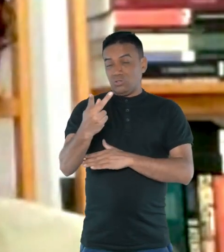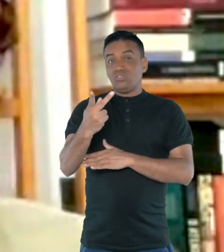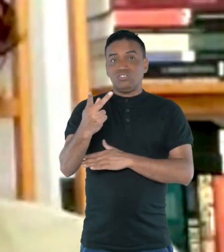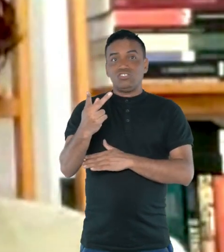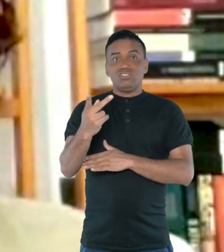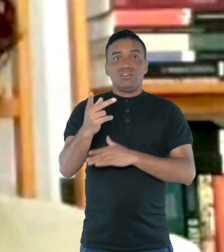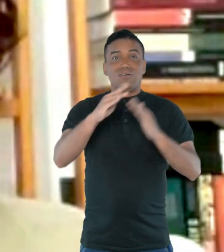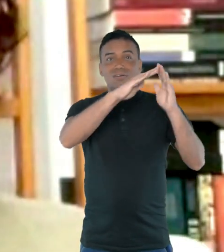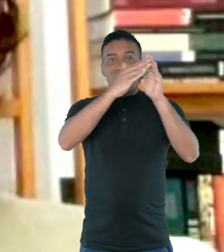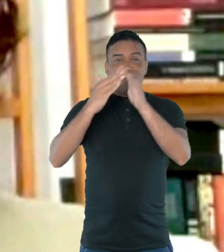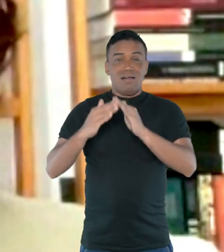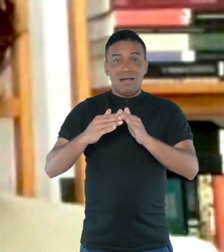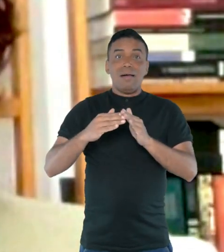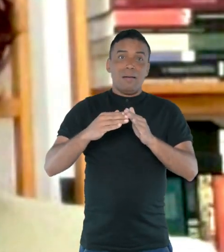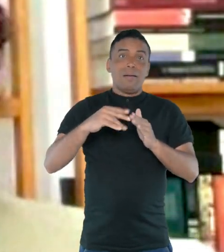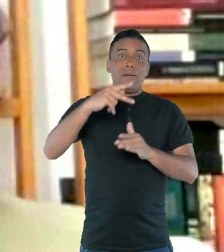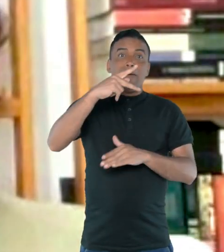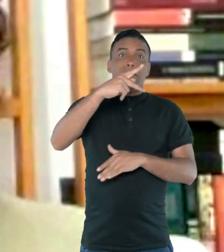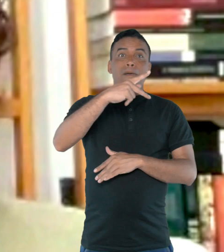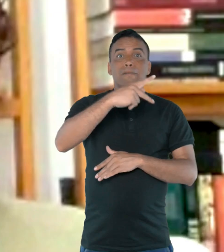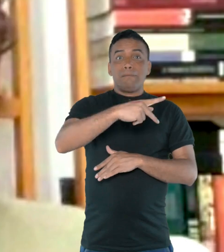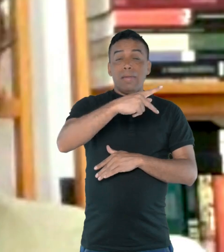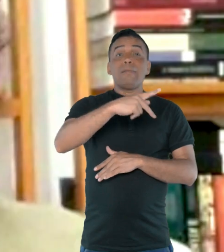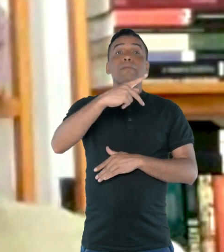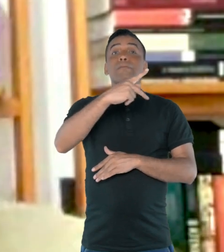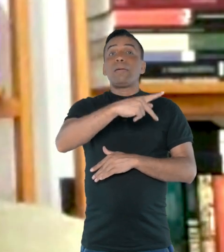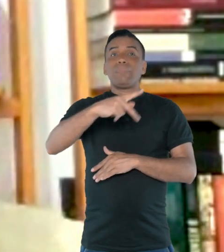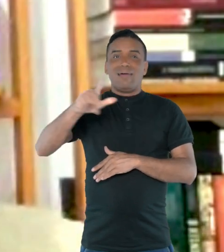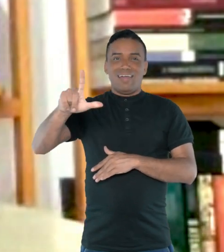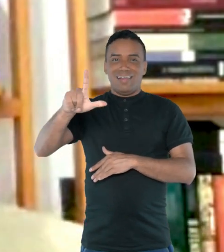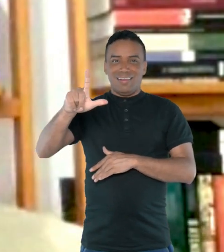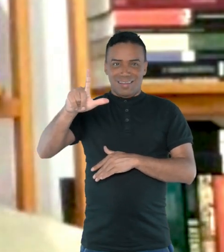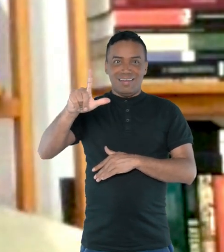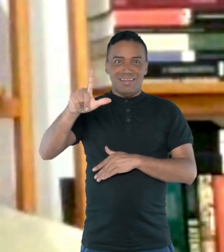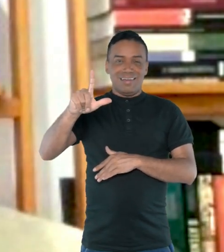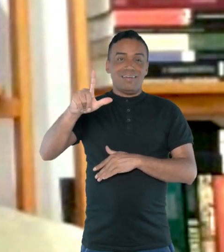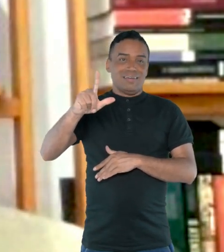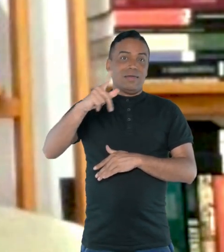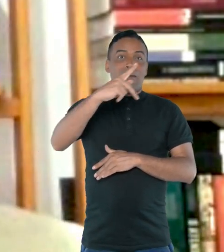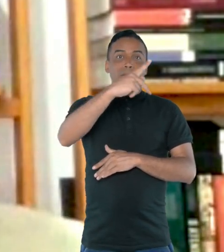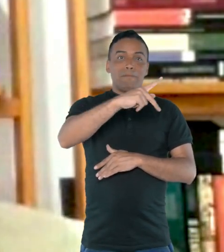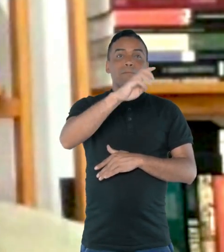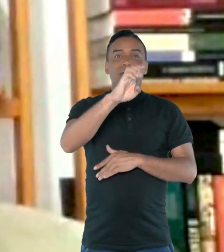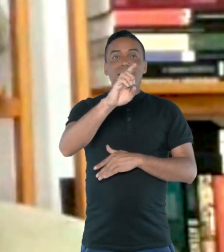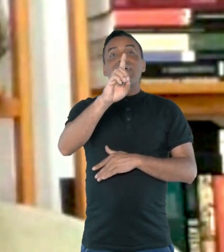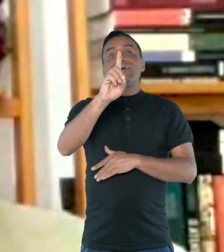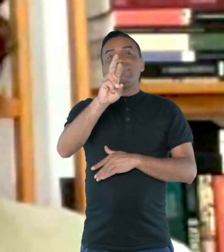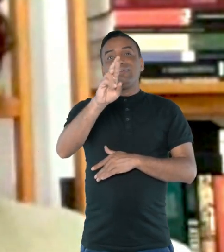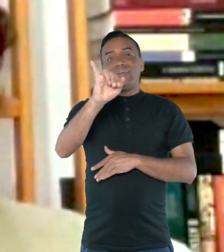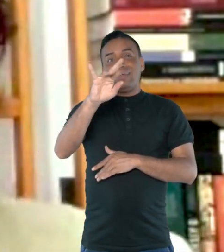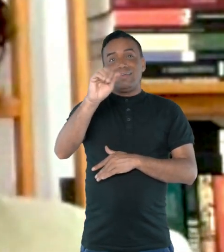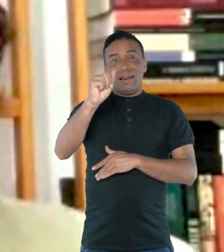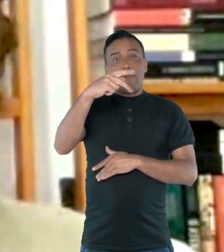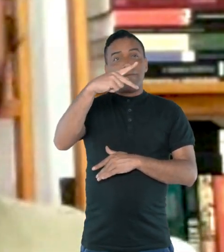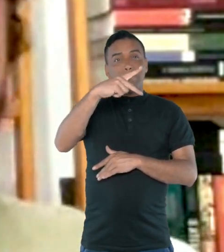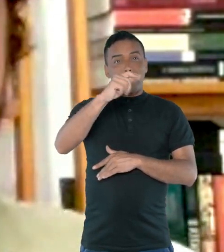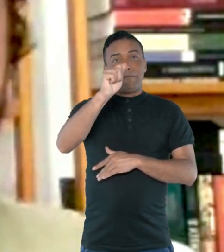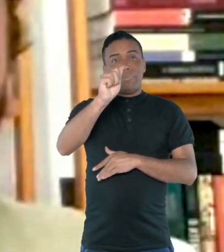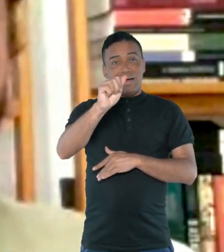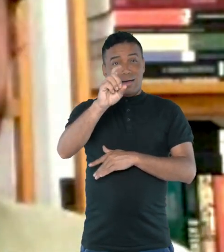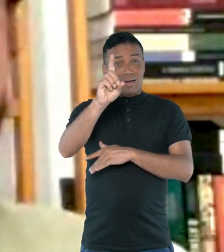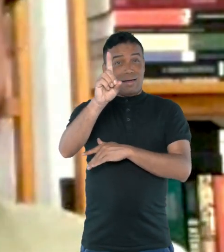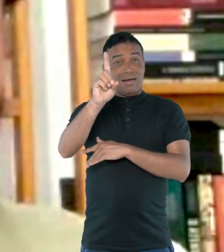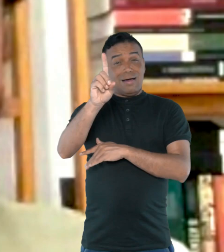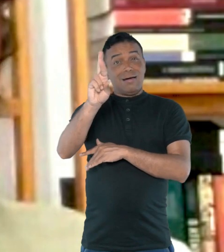Prado Lopes. É o meu berço. Então, desde criança, eu sempre tive esse contato, até por